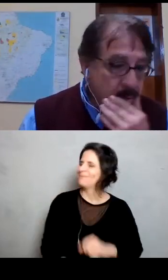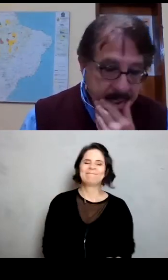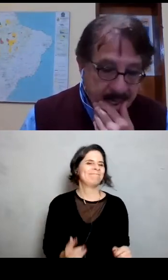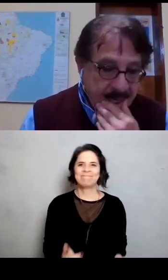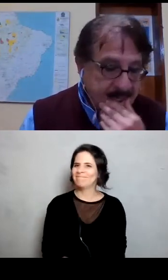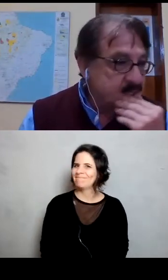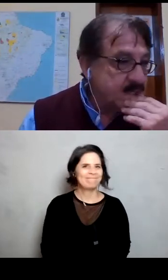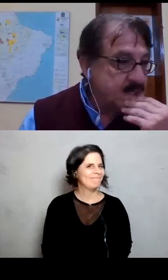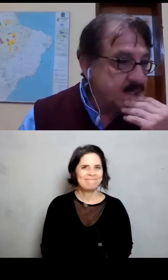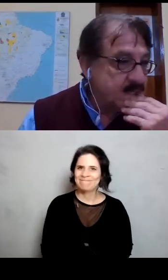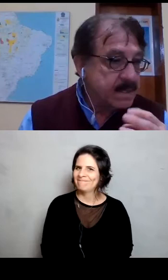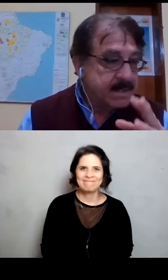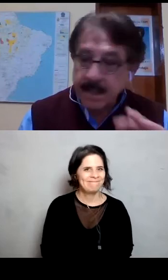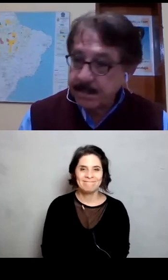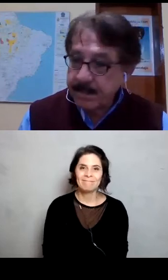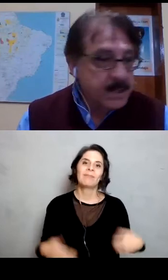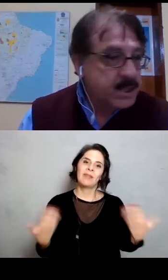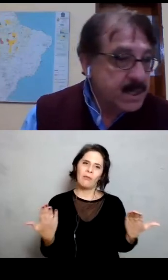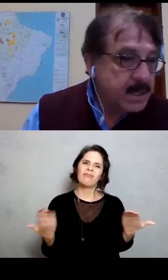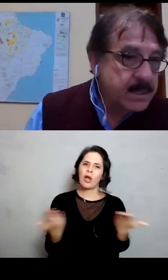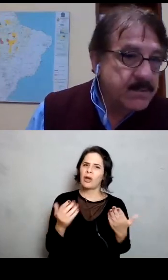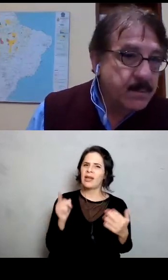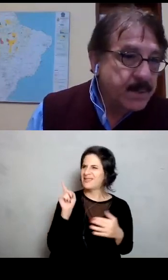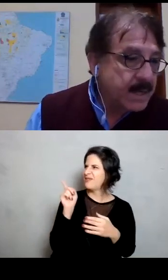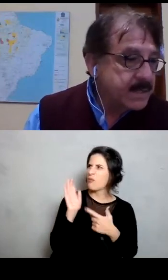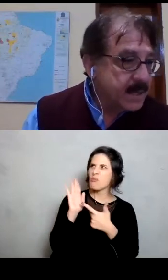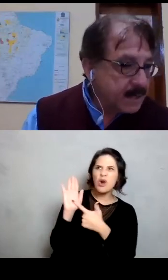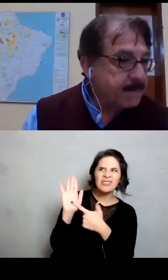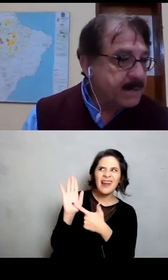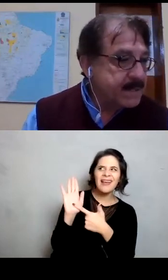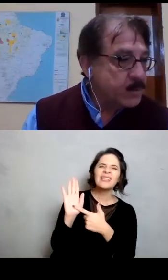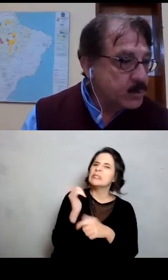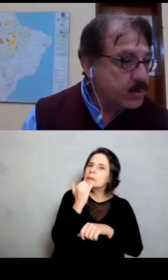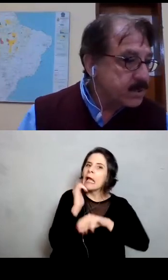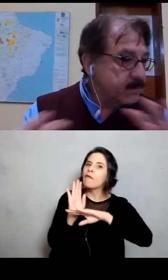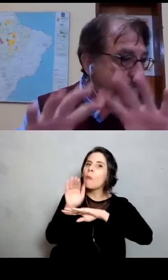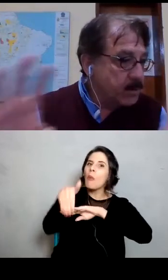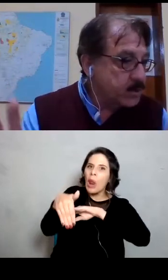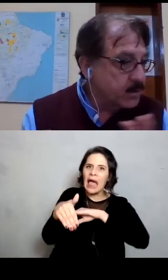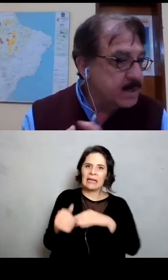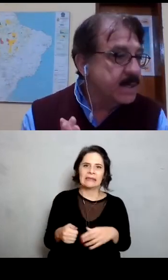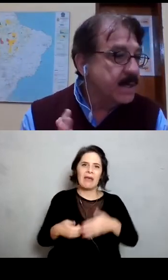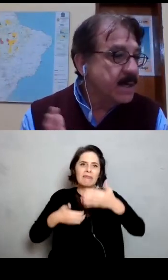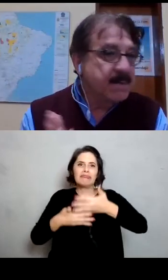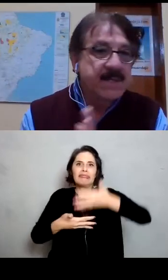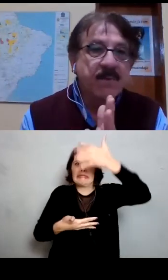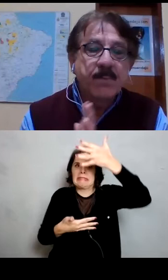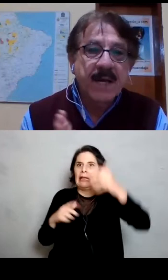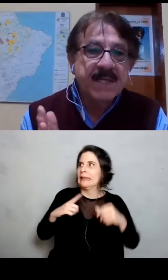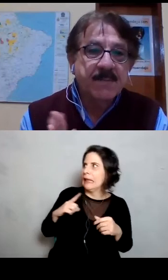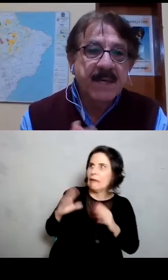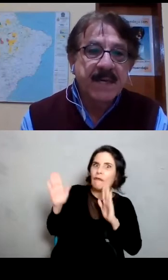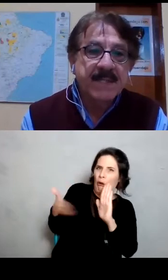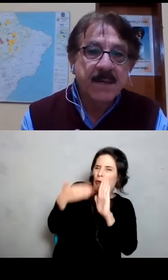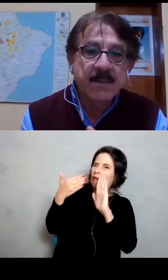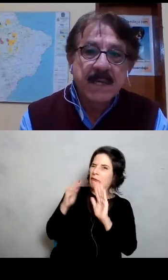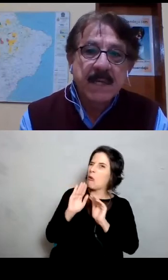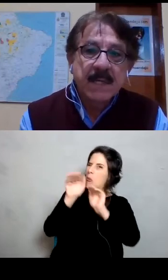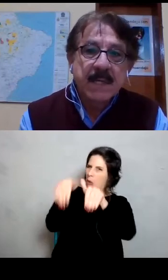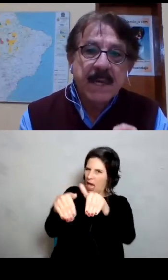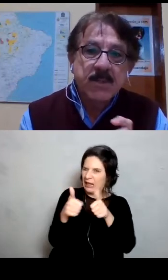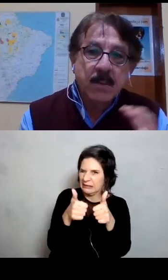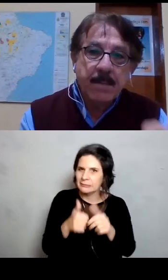pular agora esta parte aí, nós vamos pular esse slide, ela vai passar tudo isso, vocês vão ver um monte de coisa, mas eu vou pular essa